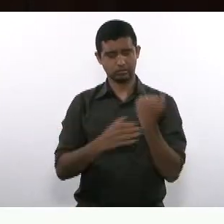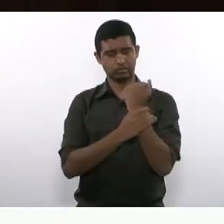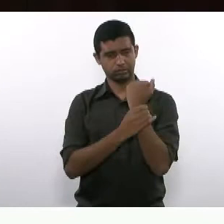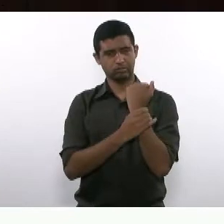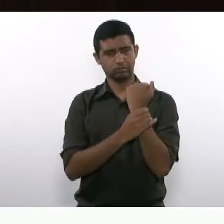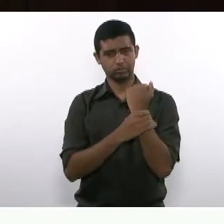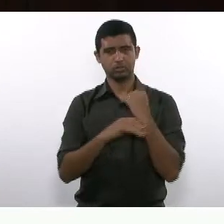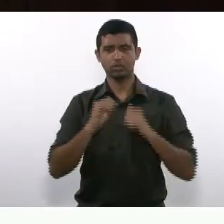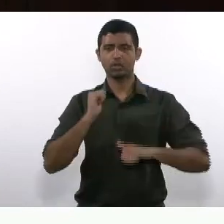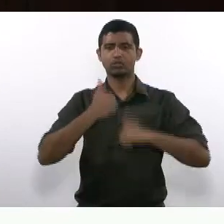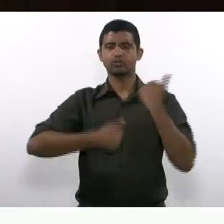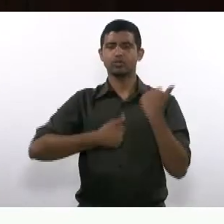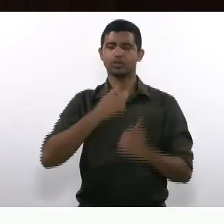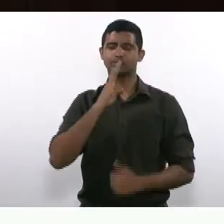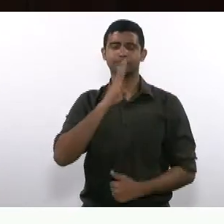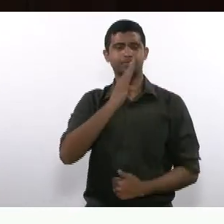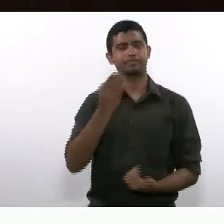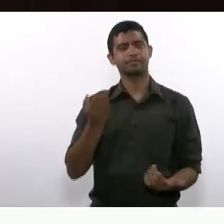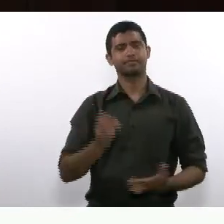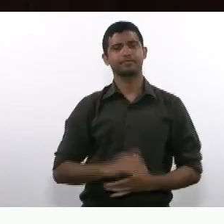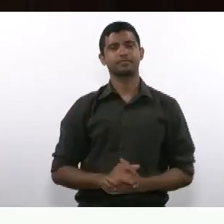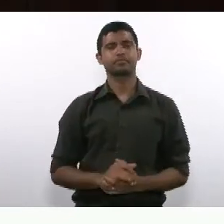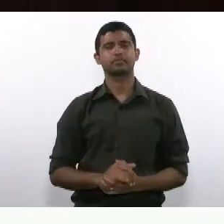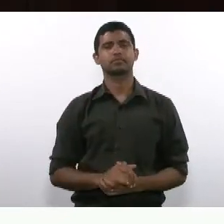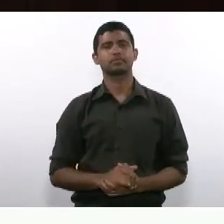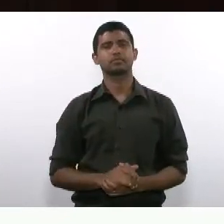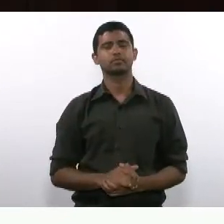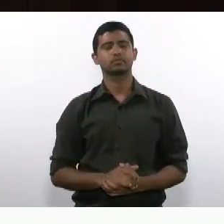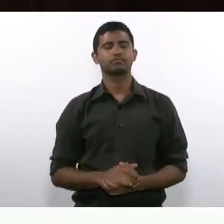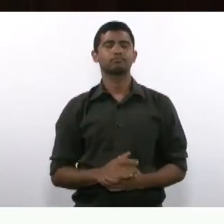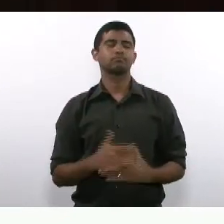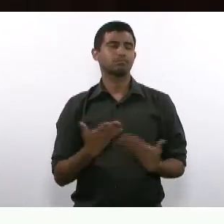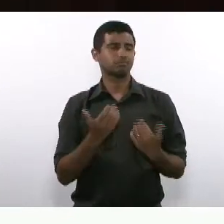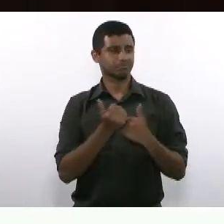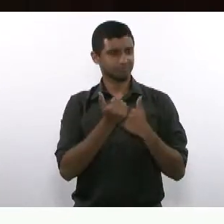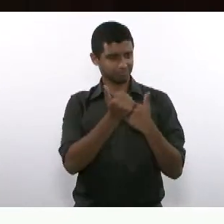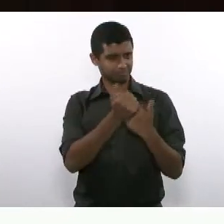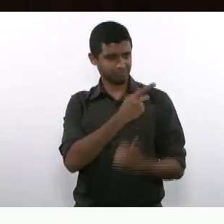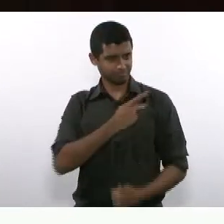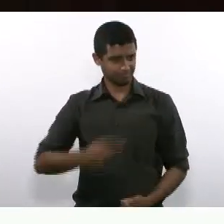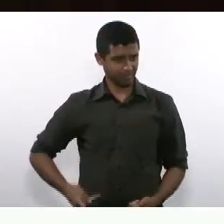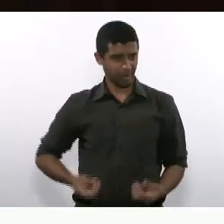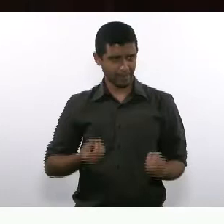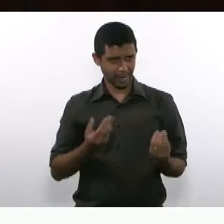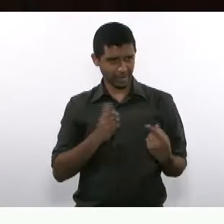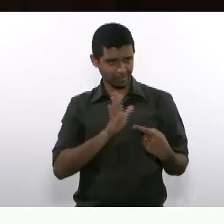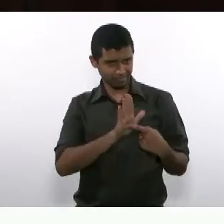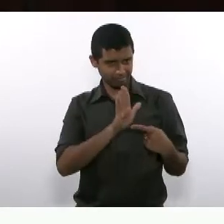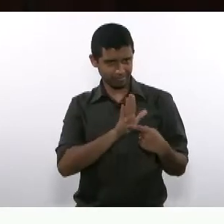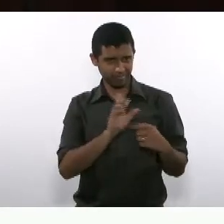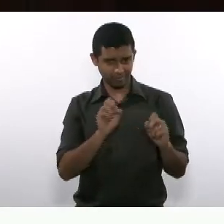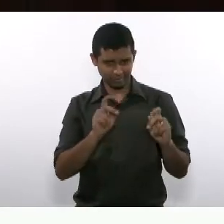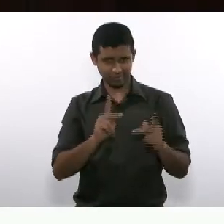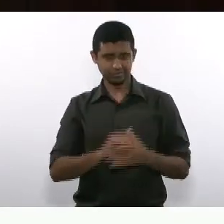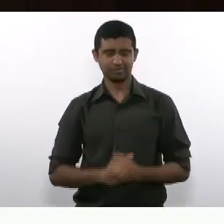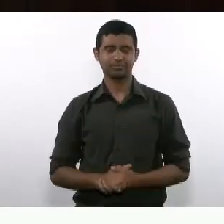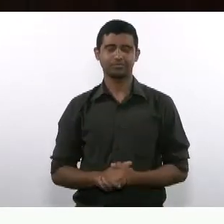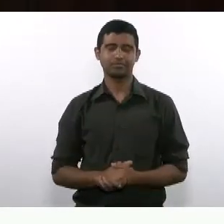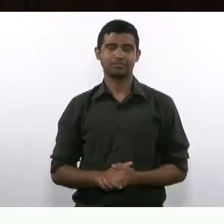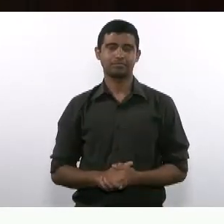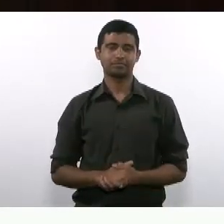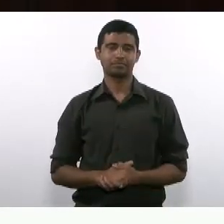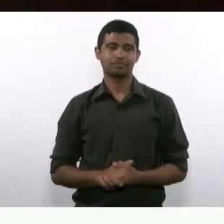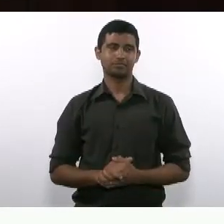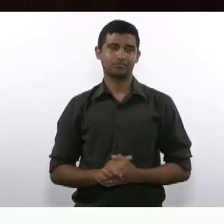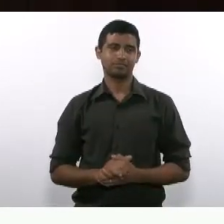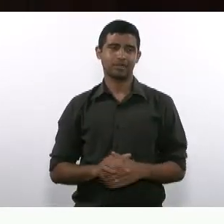esporte ele é fundamental. Então, me soma a Vossa Excelência para auxiliar no que for necessário, mas por hora, nessa parte,